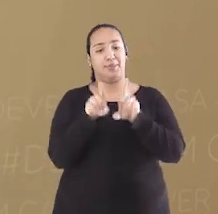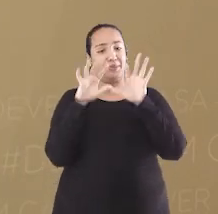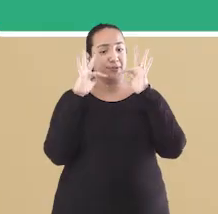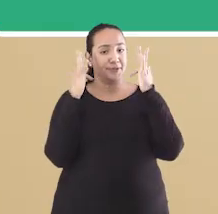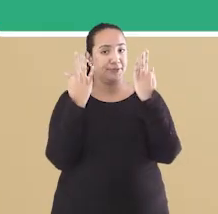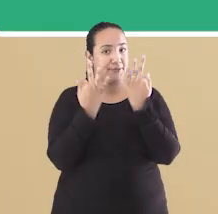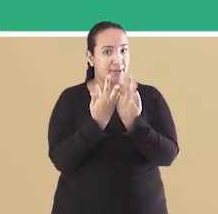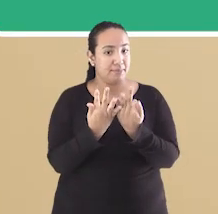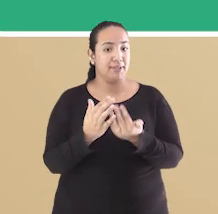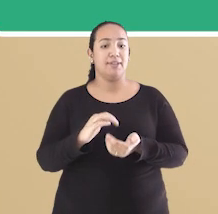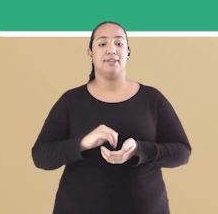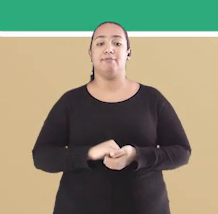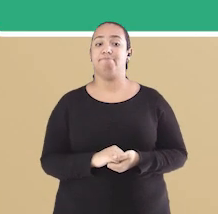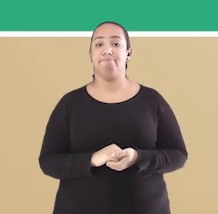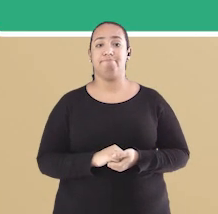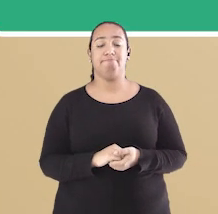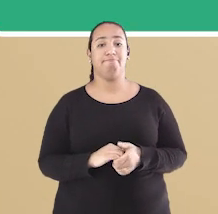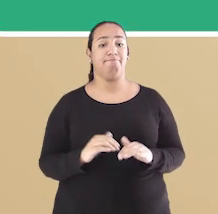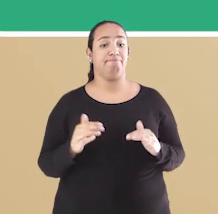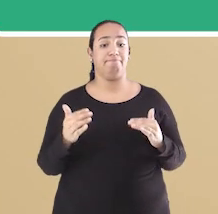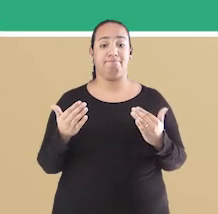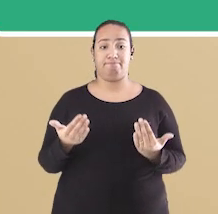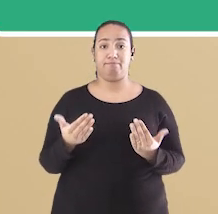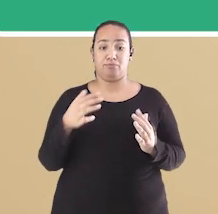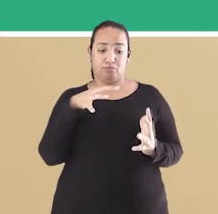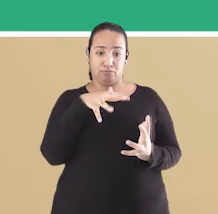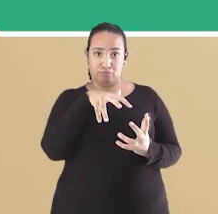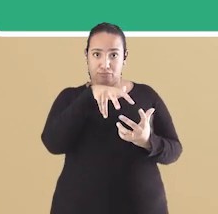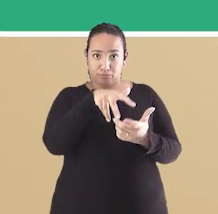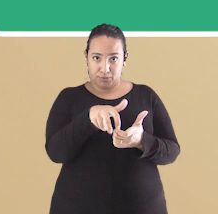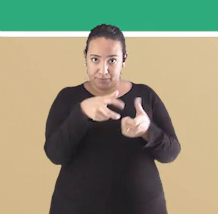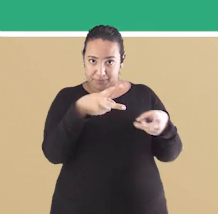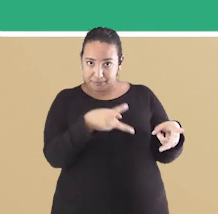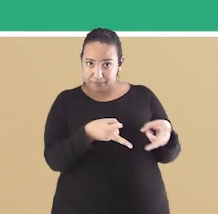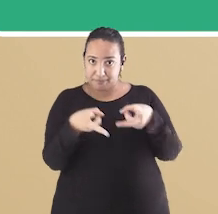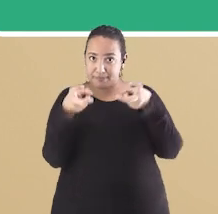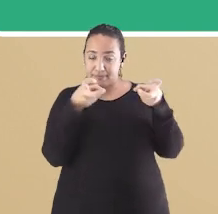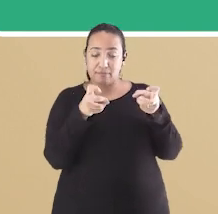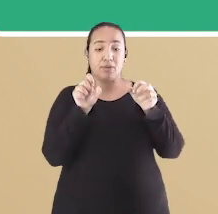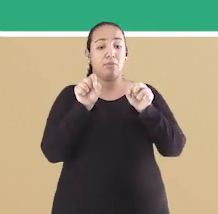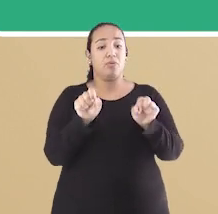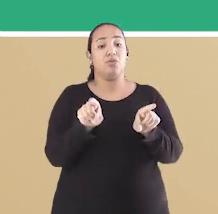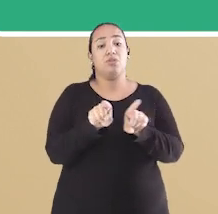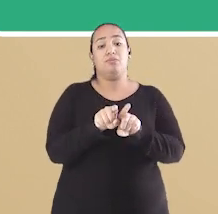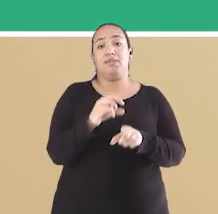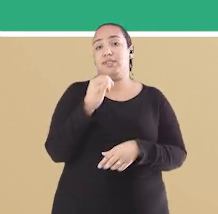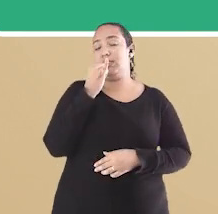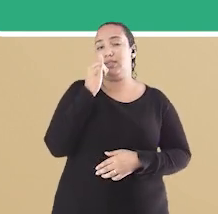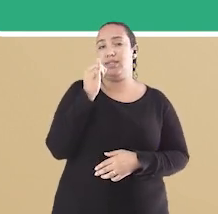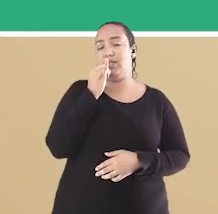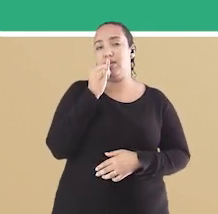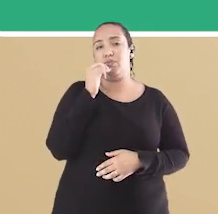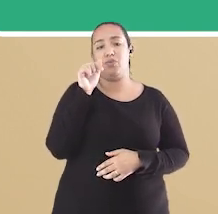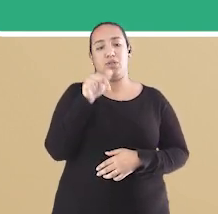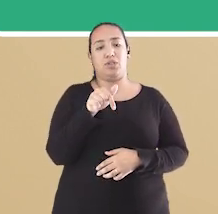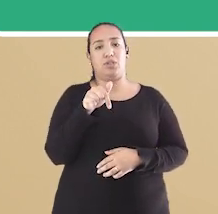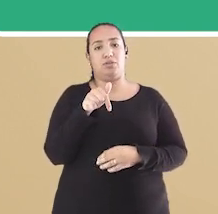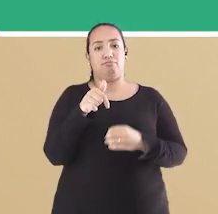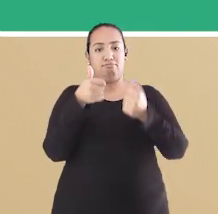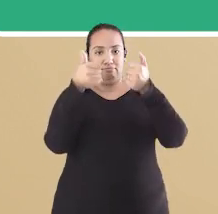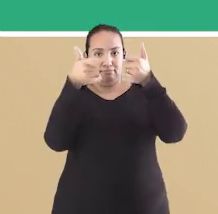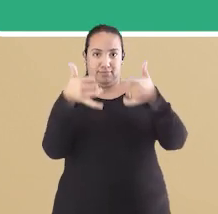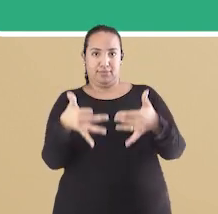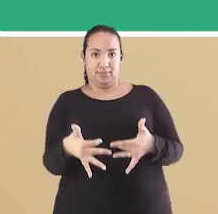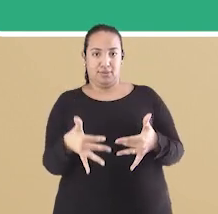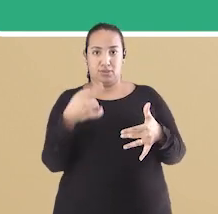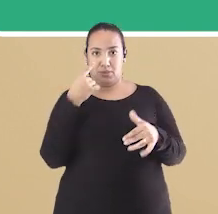familiares. Bom, a cosmovisão também pode ser entendida como se segue. Mais uma definição aí